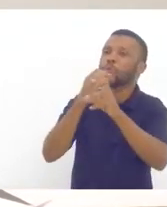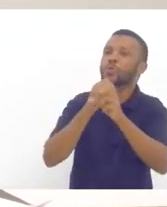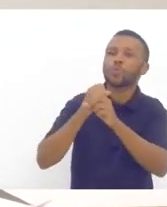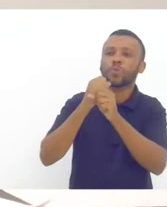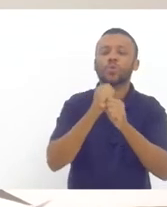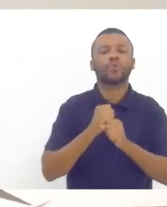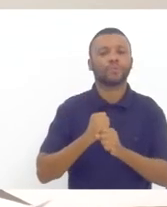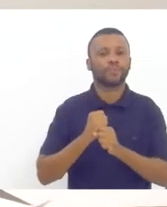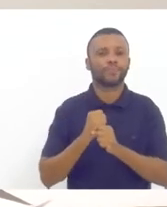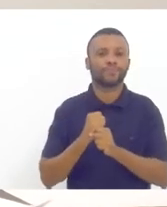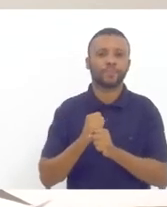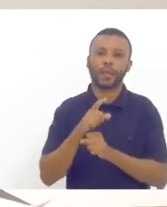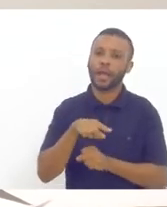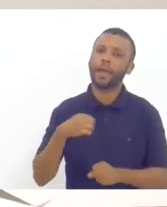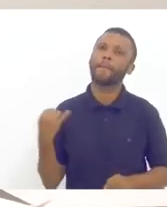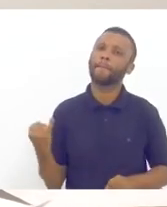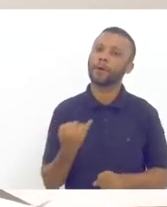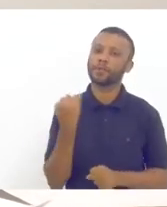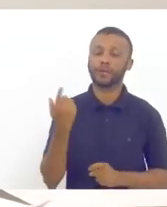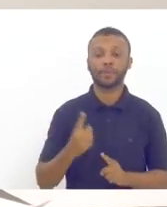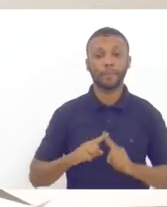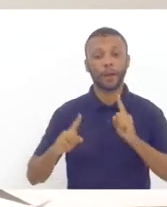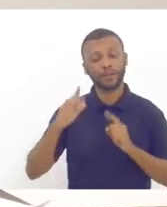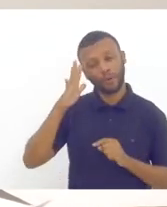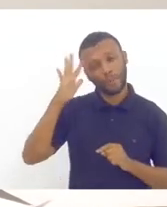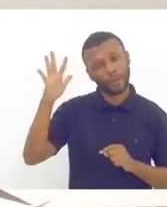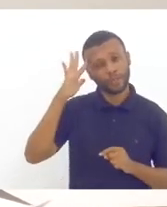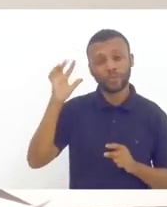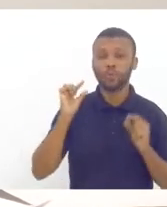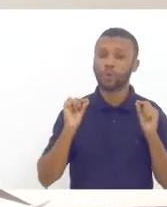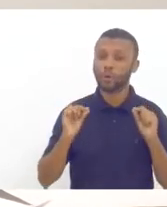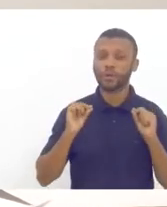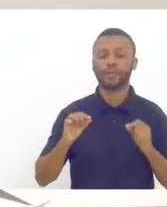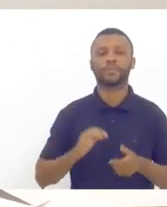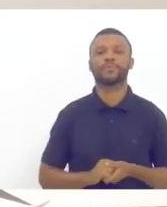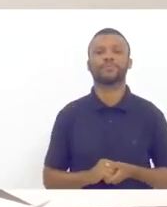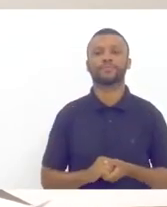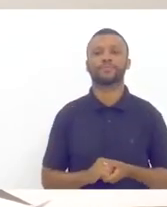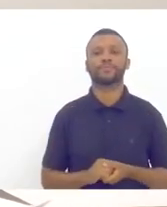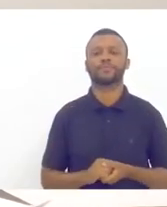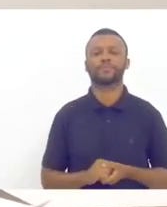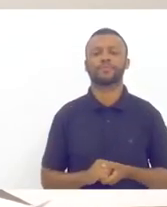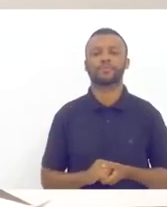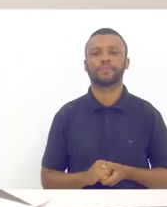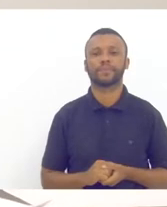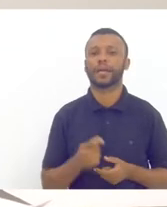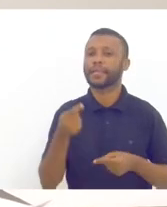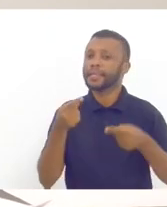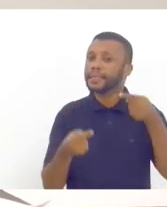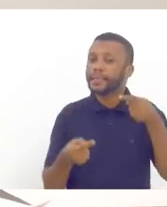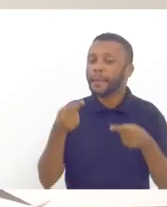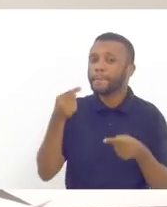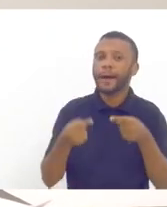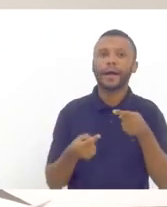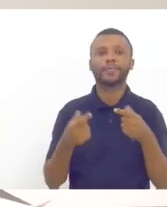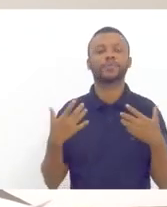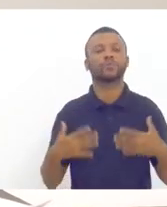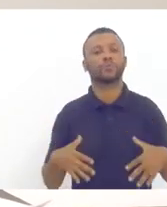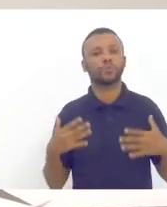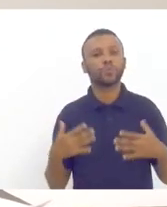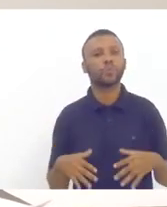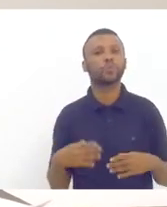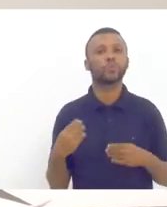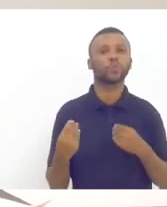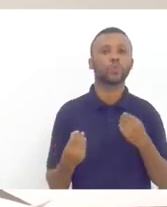se eles fizerem, é importante. Mas é porque o que eu imagino é que o nosso debate tem que ser um debate, né,